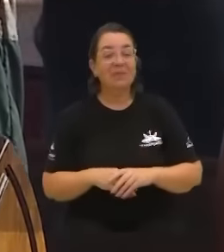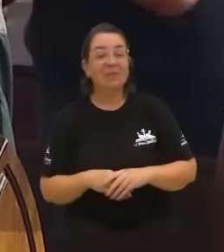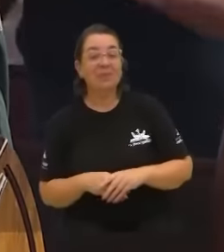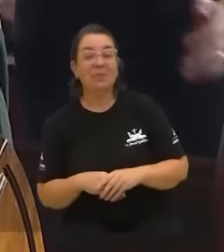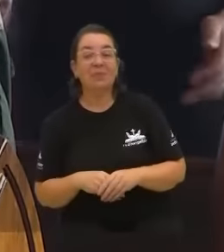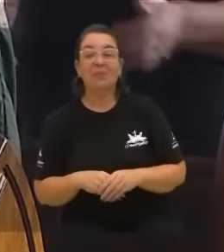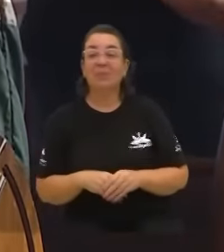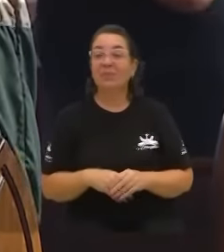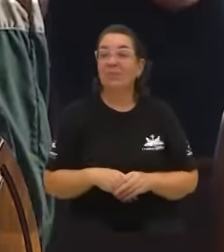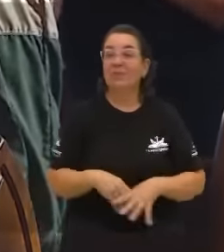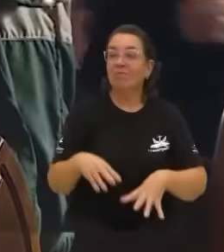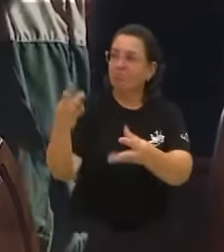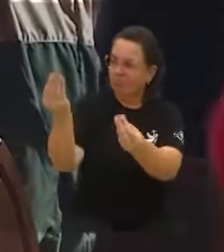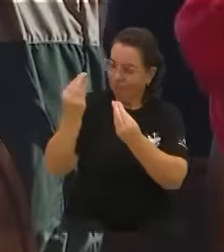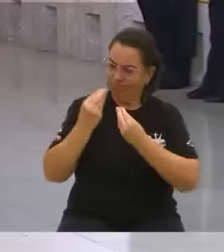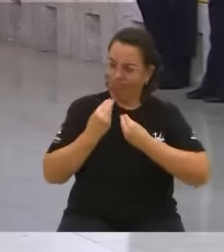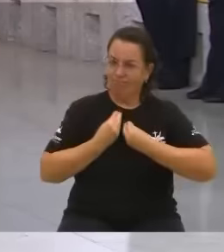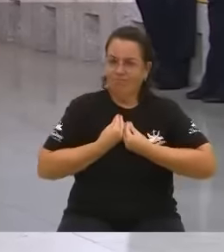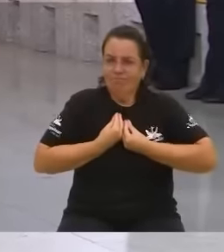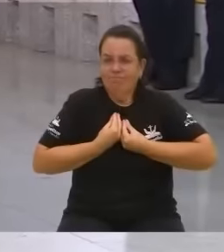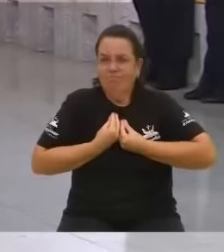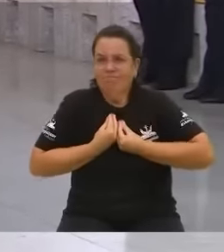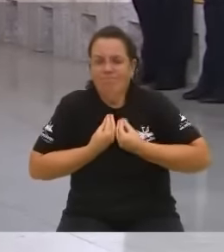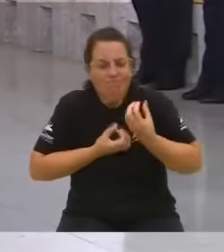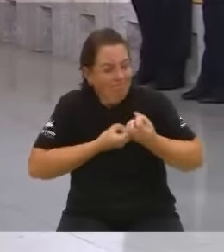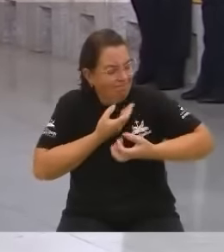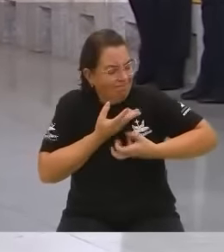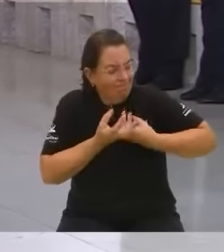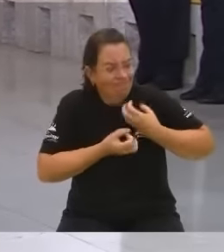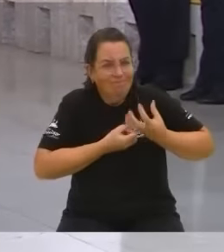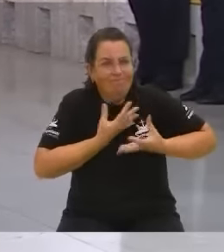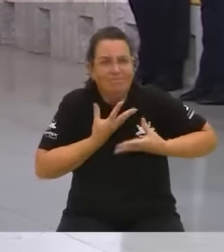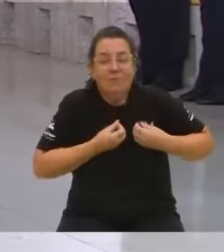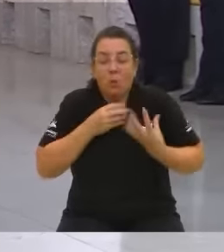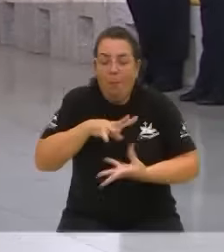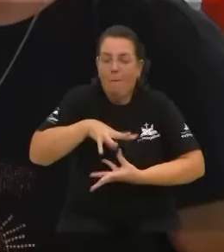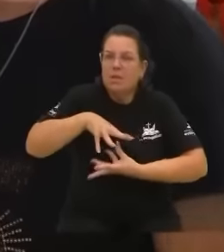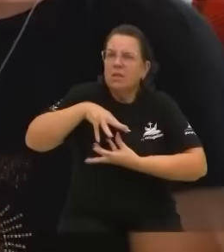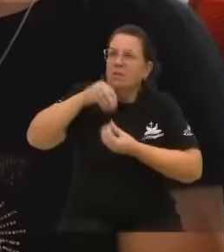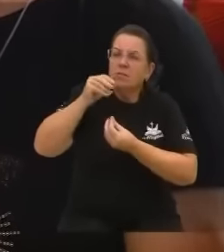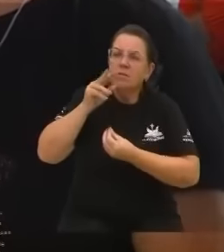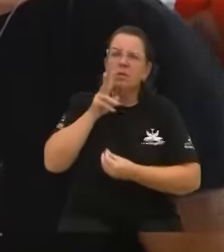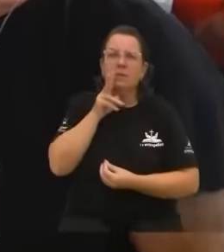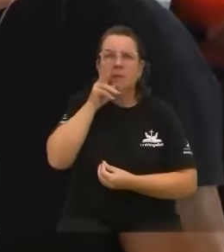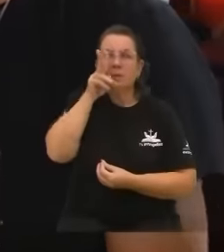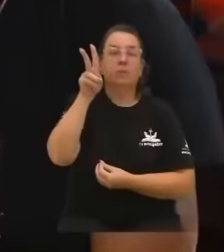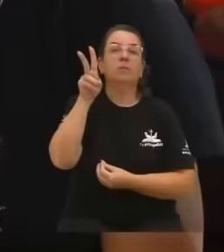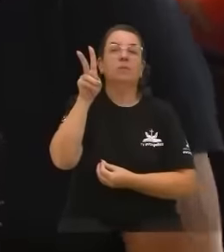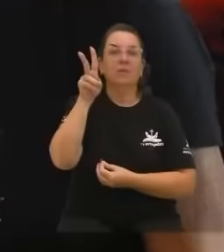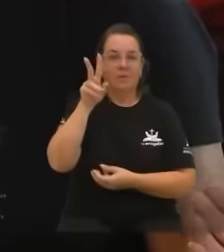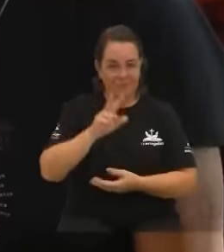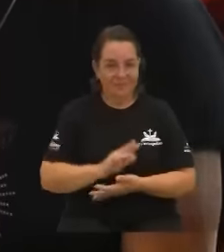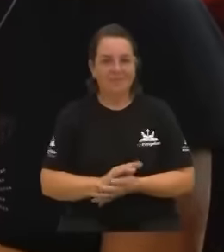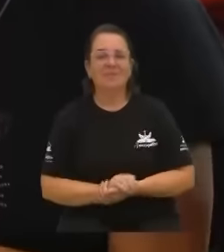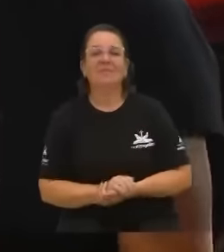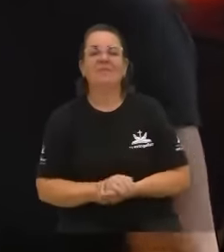atrás. Me puseste uma brasa no peito, uma flecha na